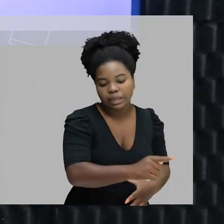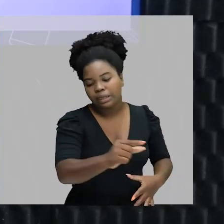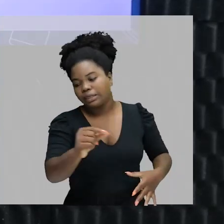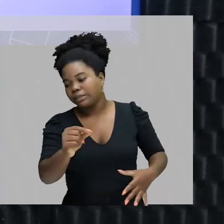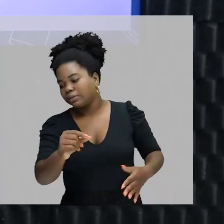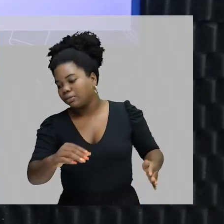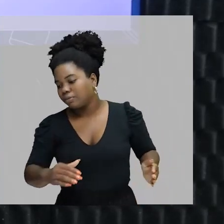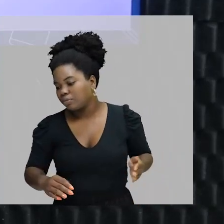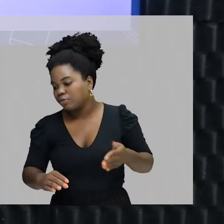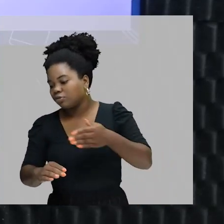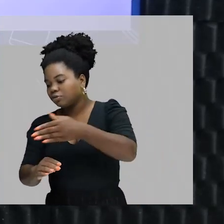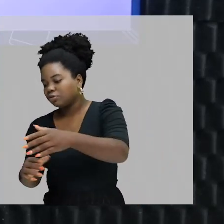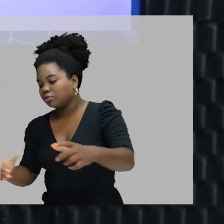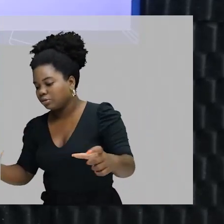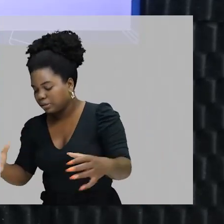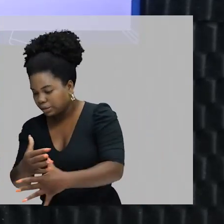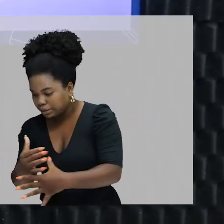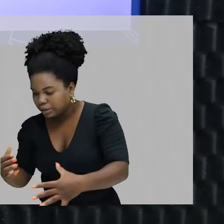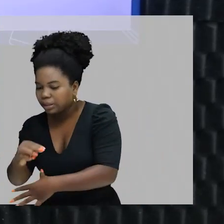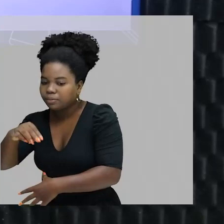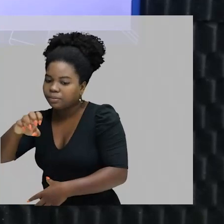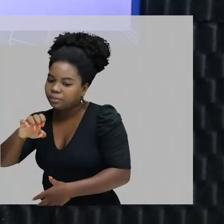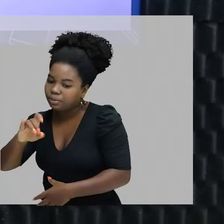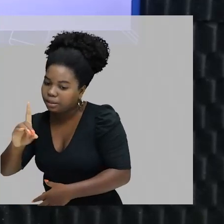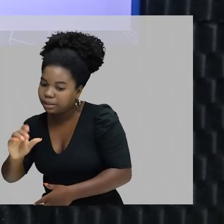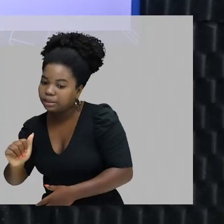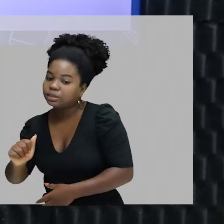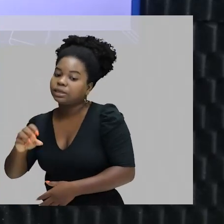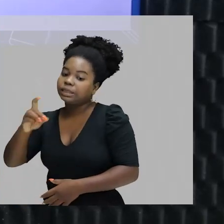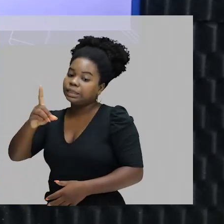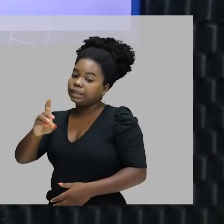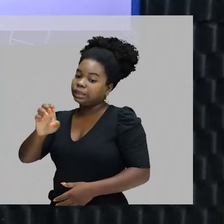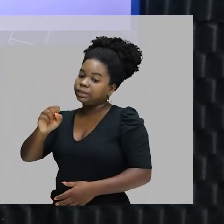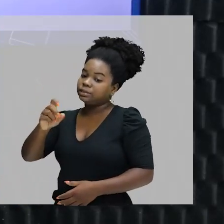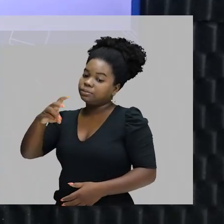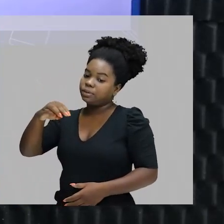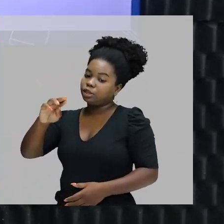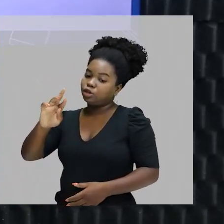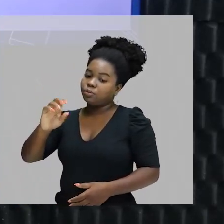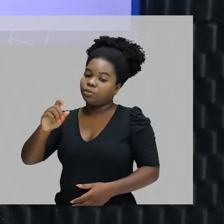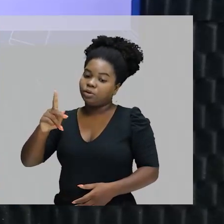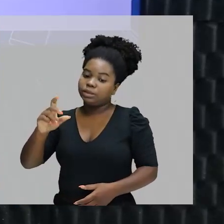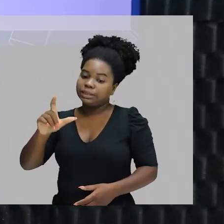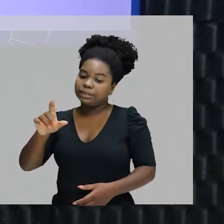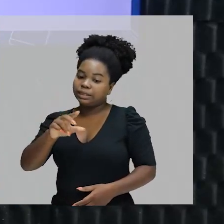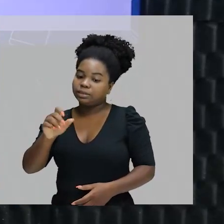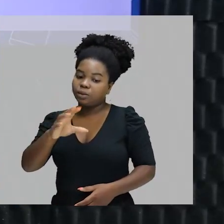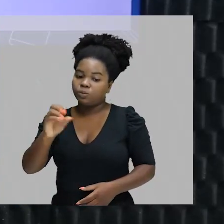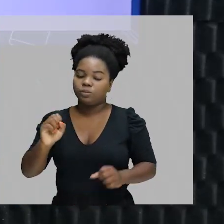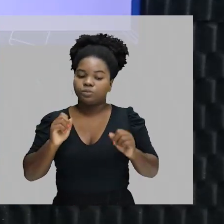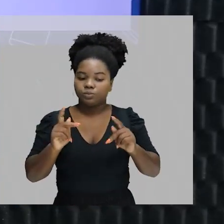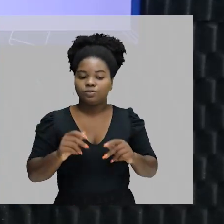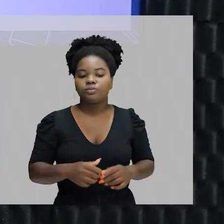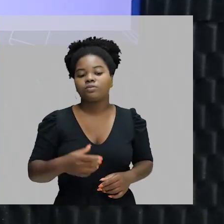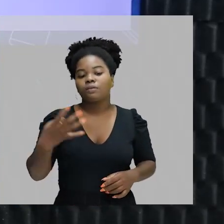às cidades médias, nós chamamos isso de desmetropolização. Belezinha? Dois conceitos importantes. E a quarta, para a